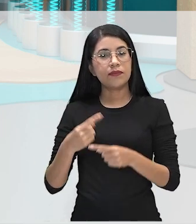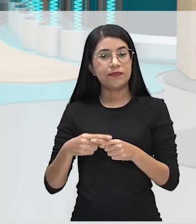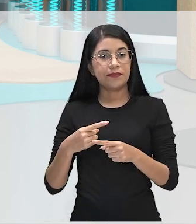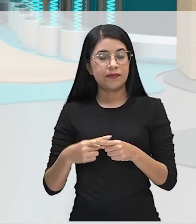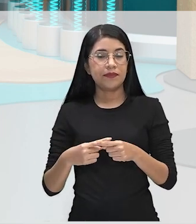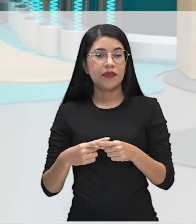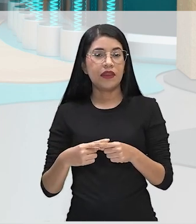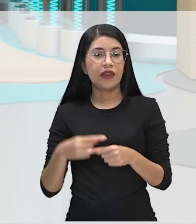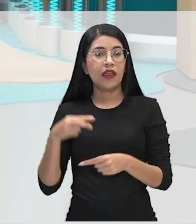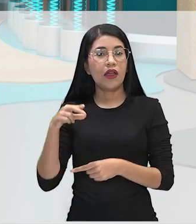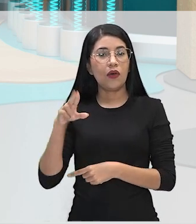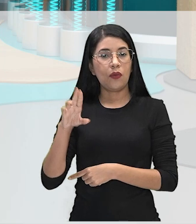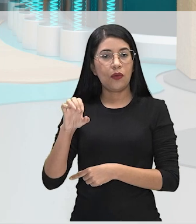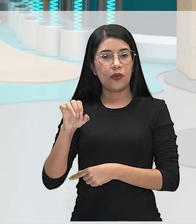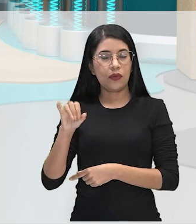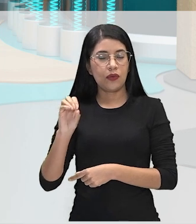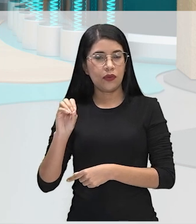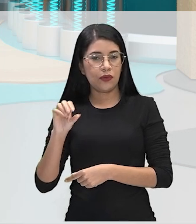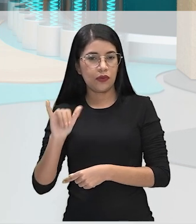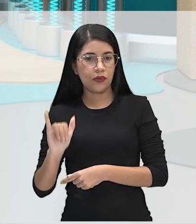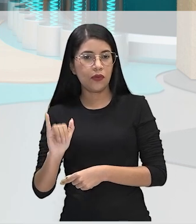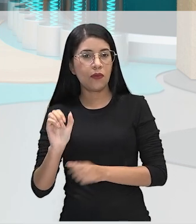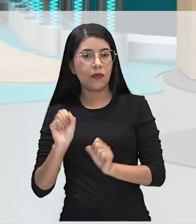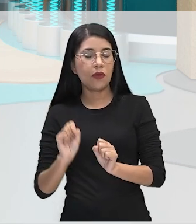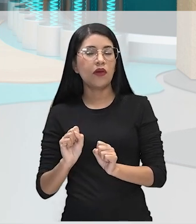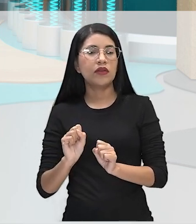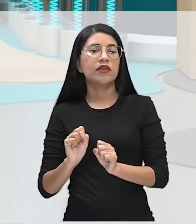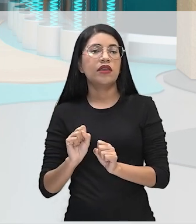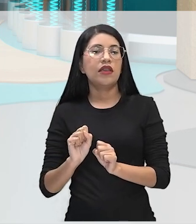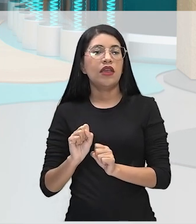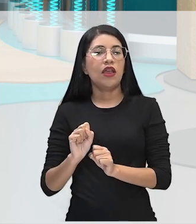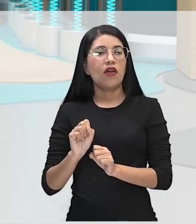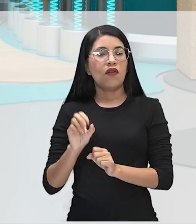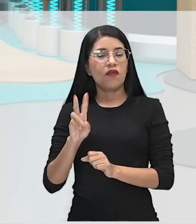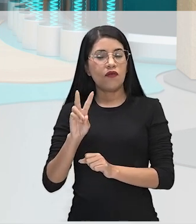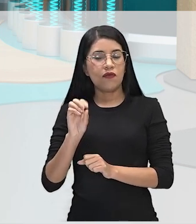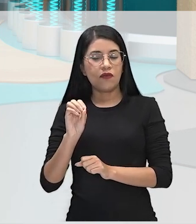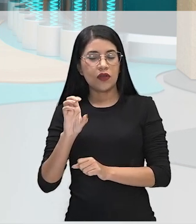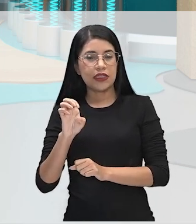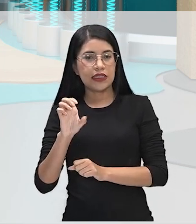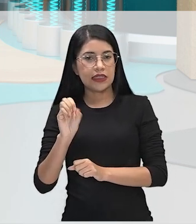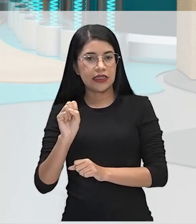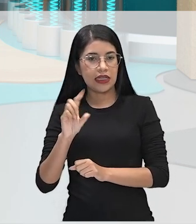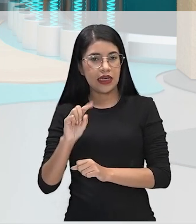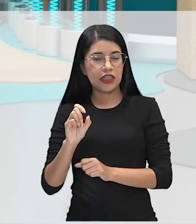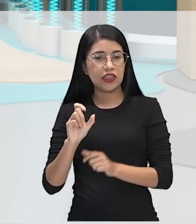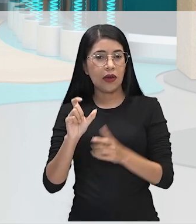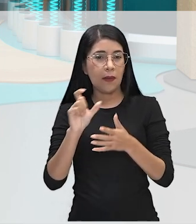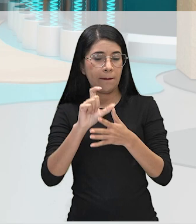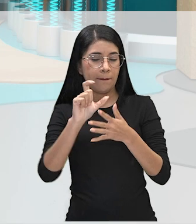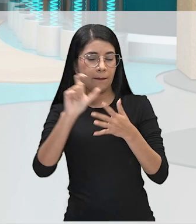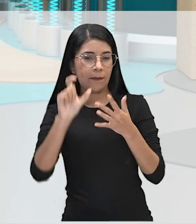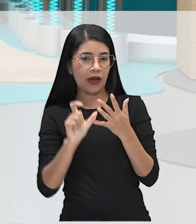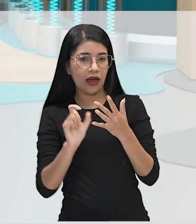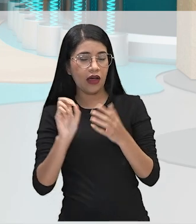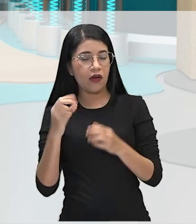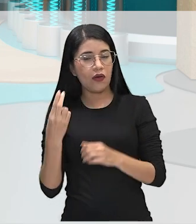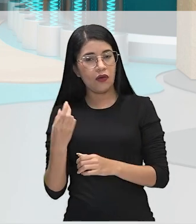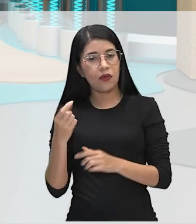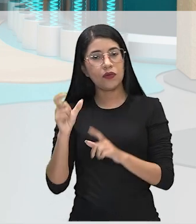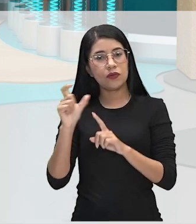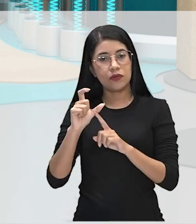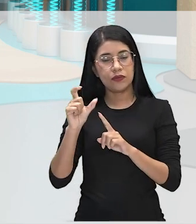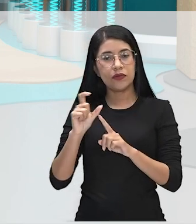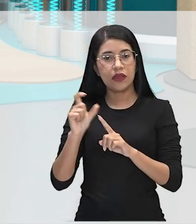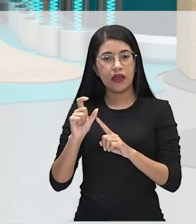o you tanto pode ser vocês, você no singular, ou vocês no plural. Dá para